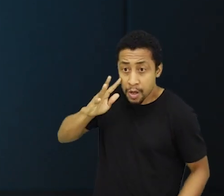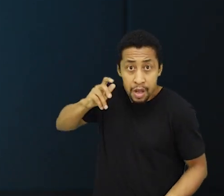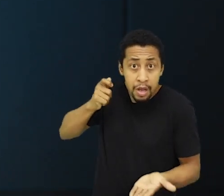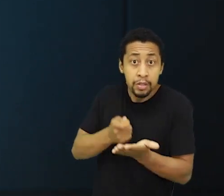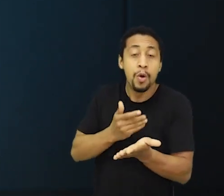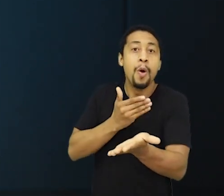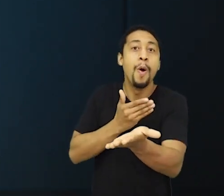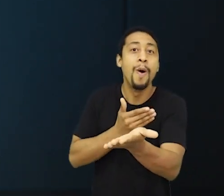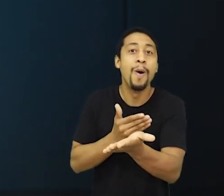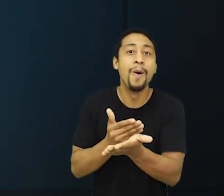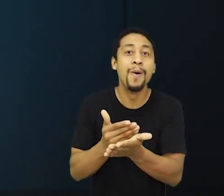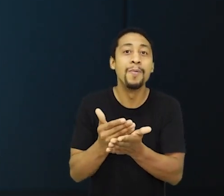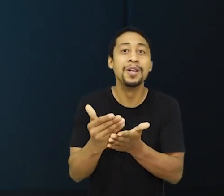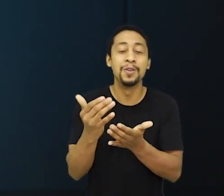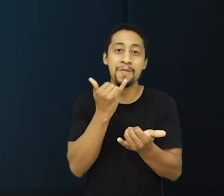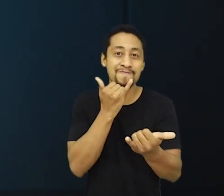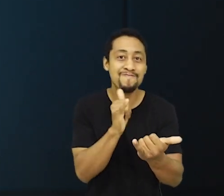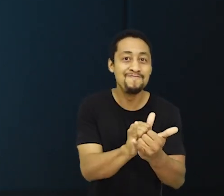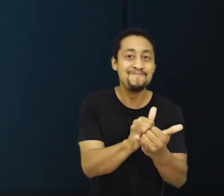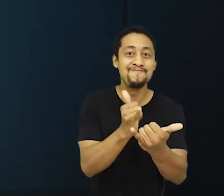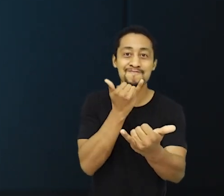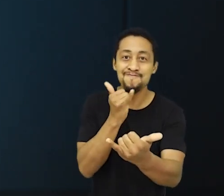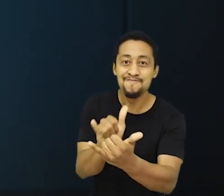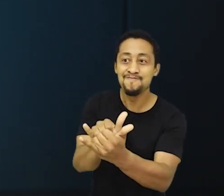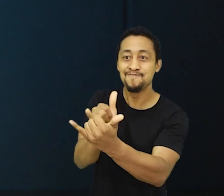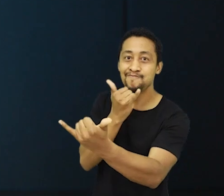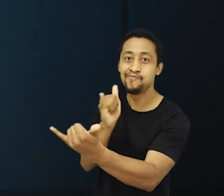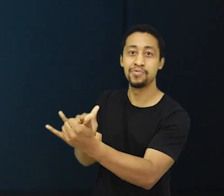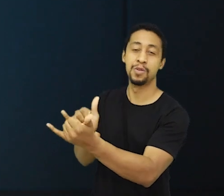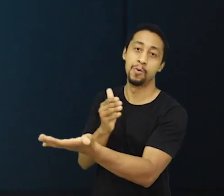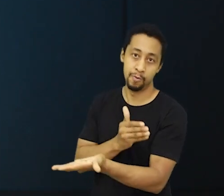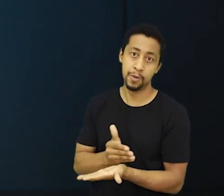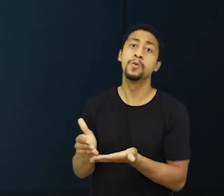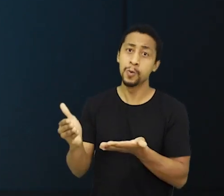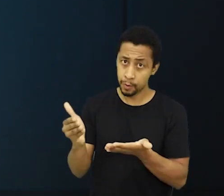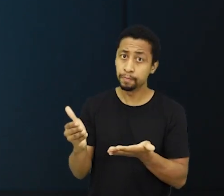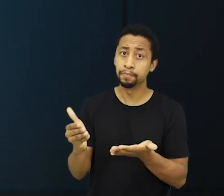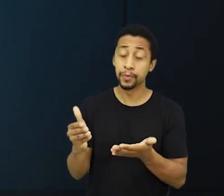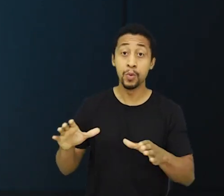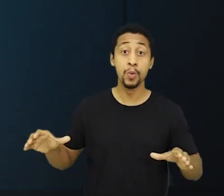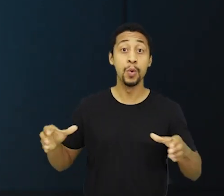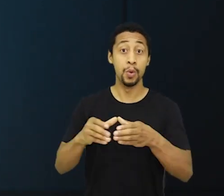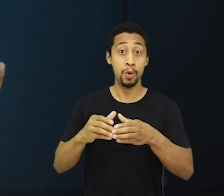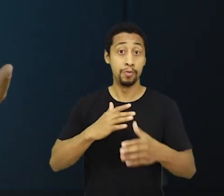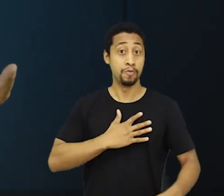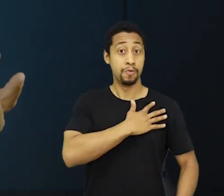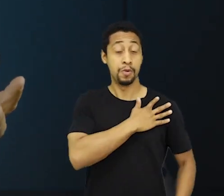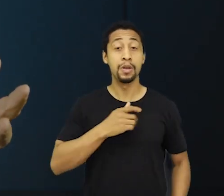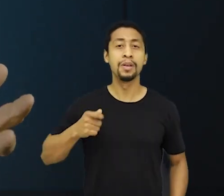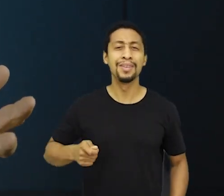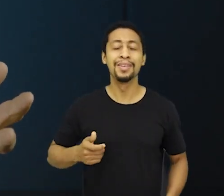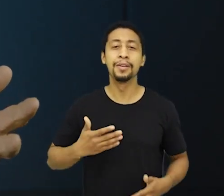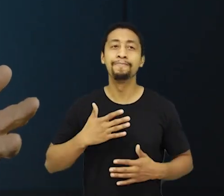Começou a anistia. A ditadura militar começou a ficar mais branda, se é